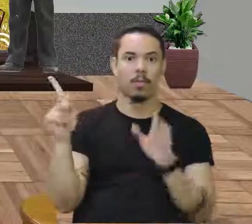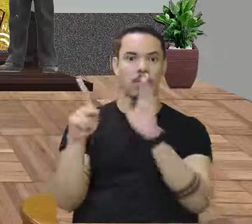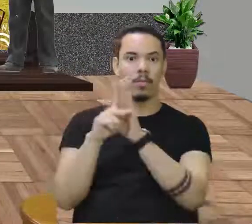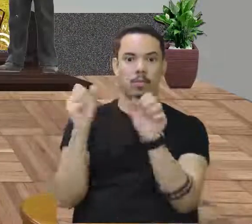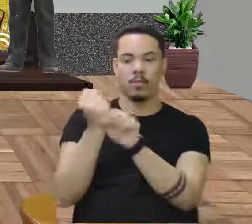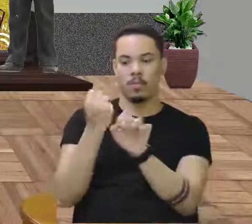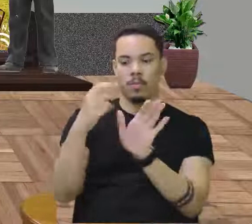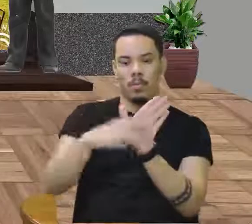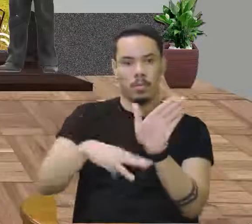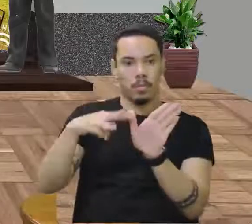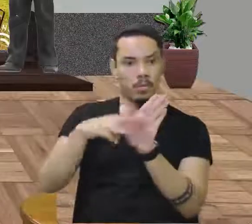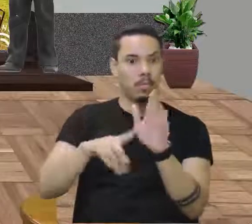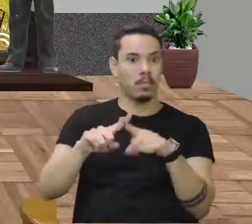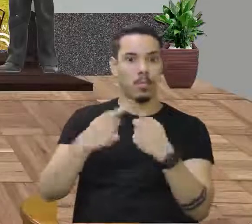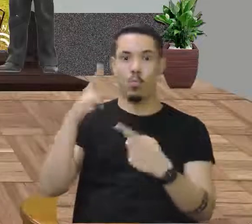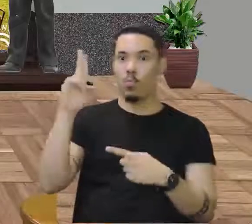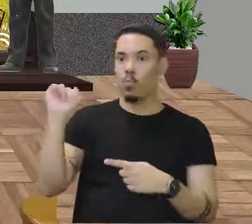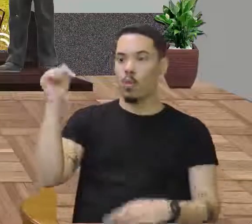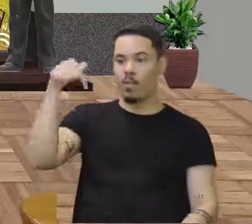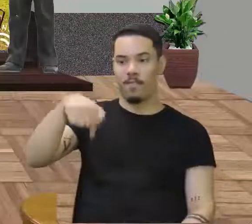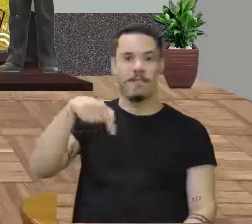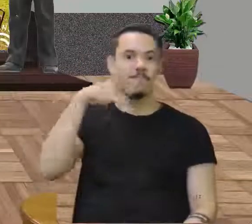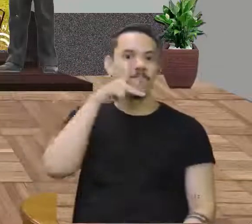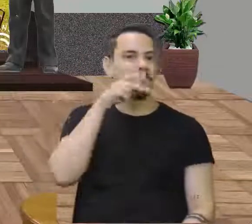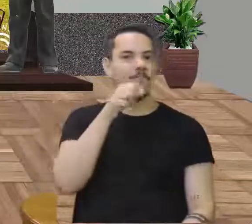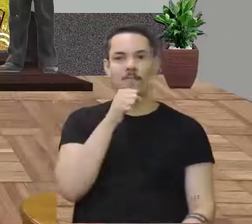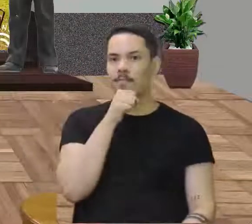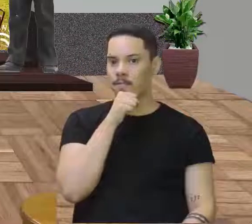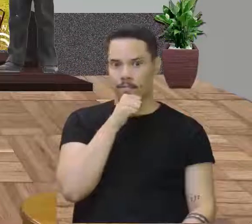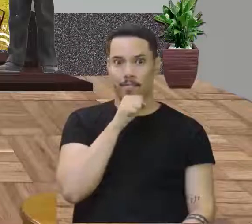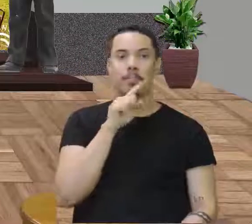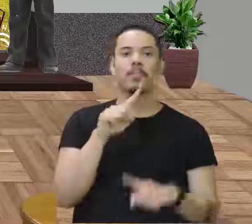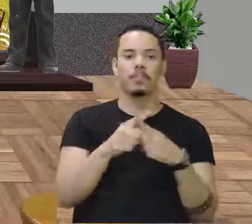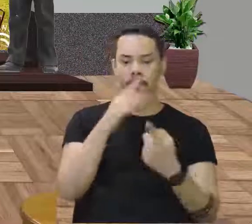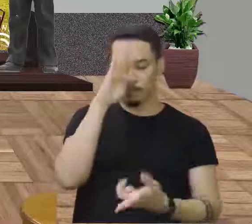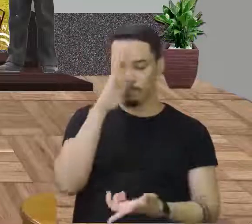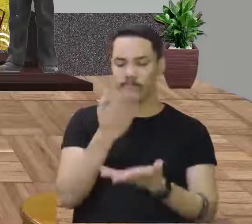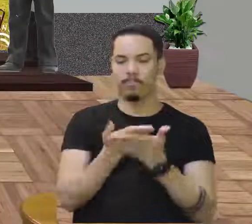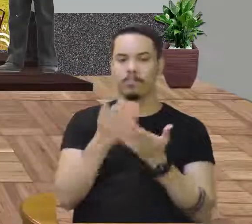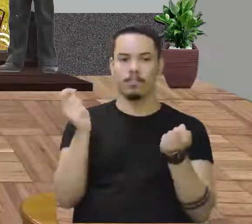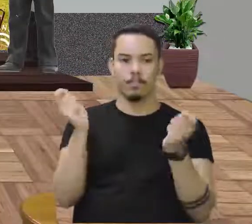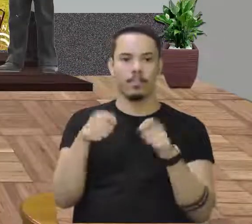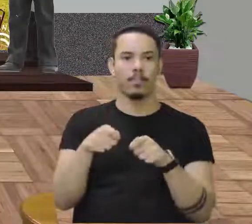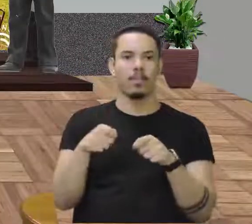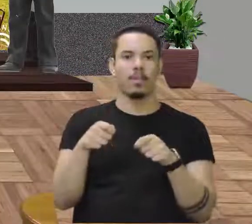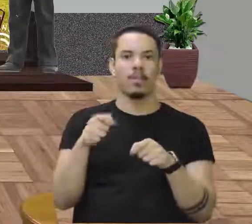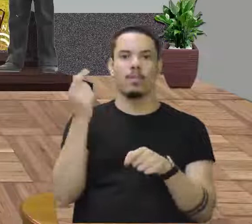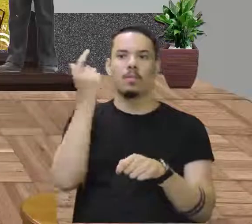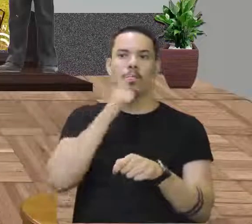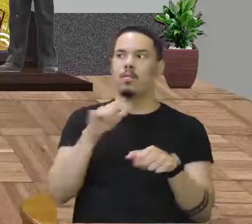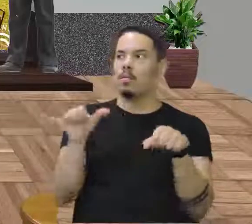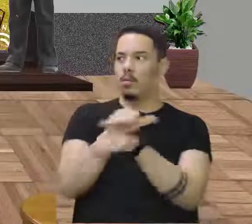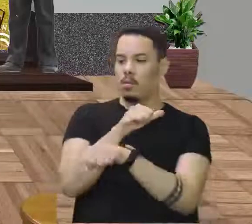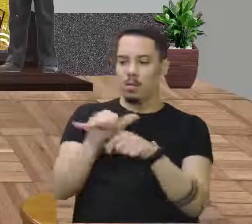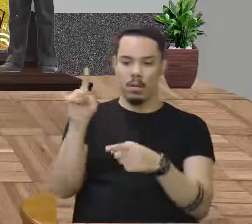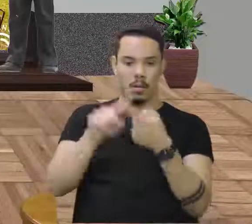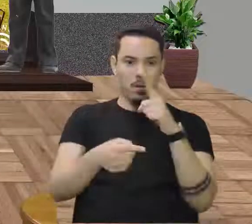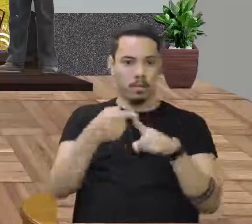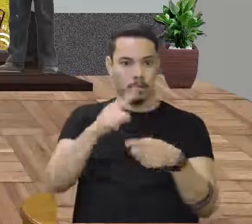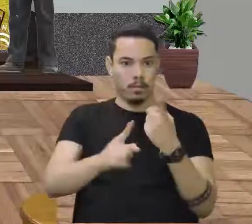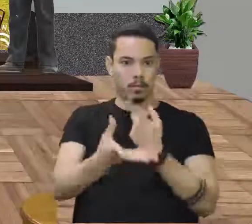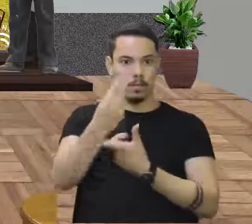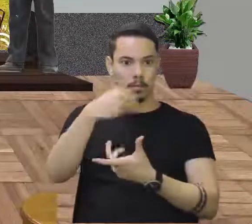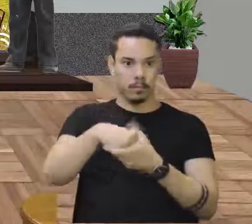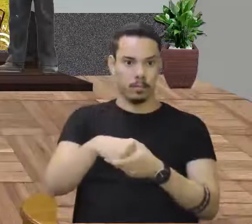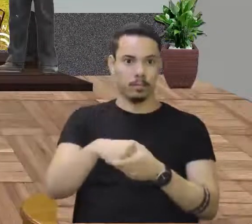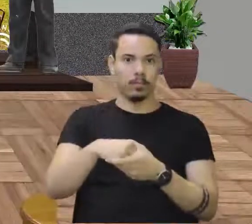de ferro Madre Mamoré, sem nunca ter pisado aqui em Porto Velho, Percival Farquhar, mas ele que traça no seu escritório no